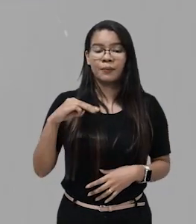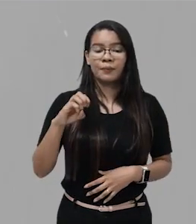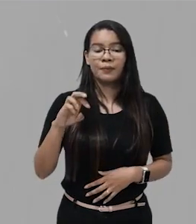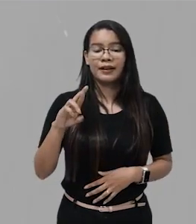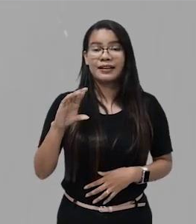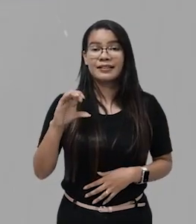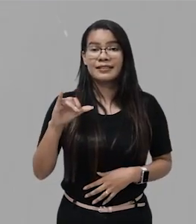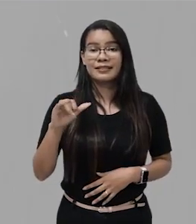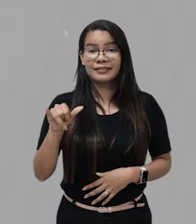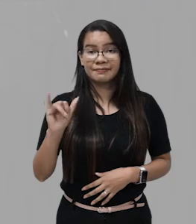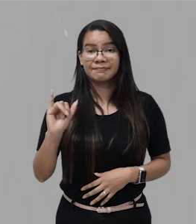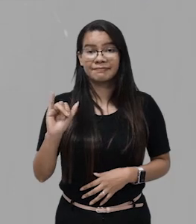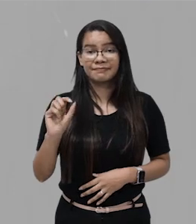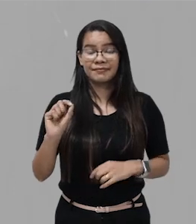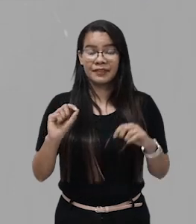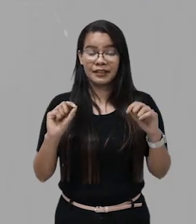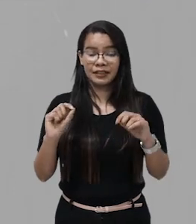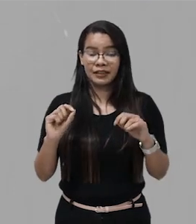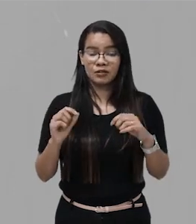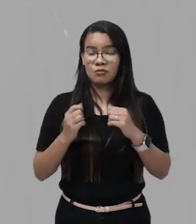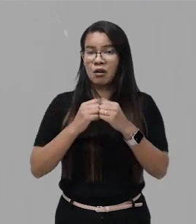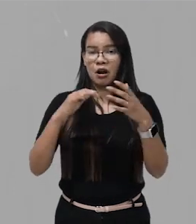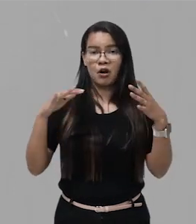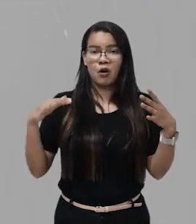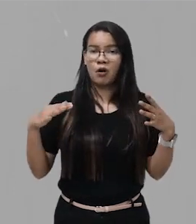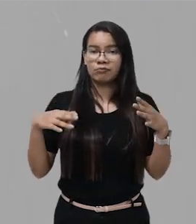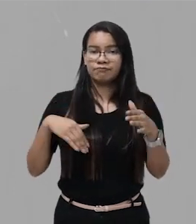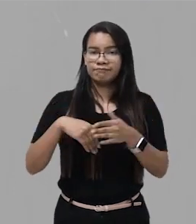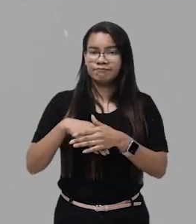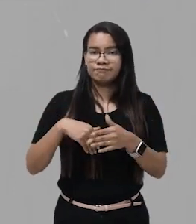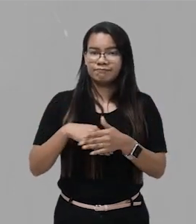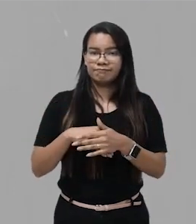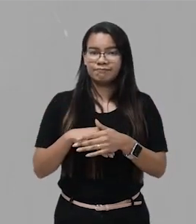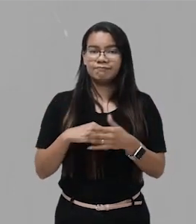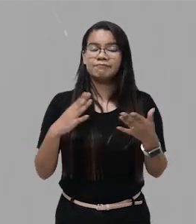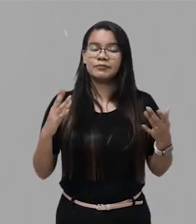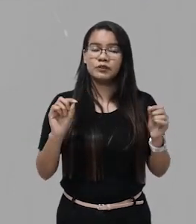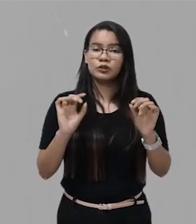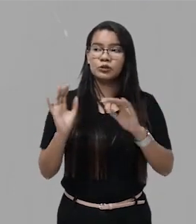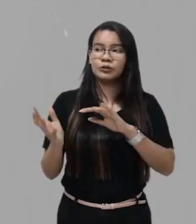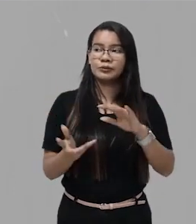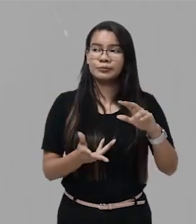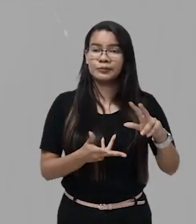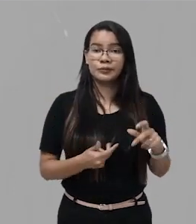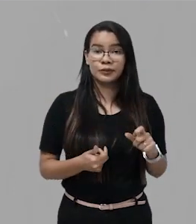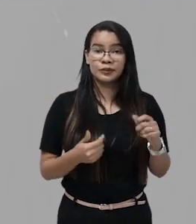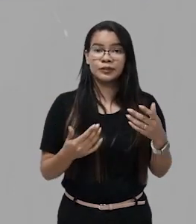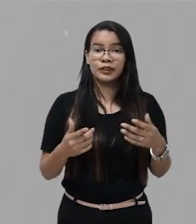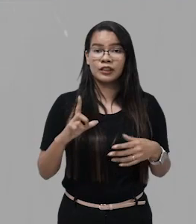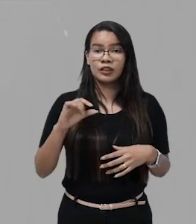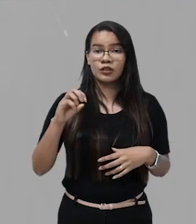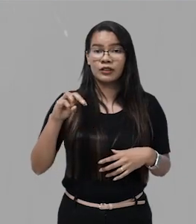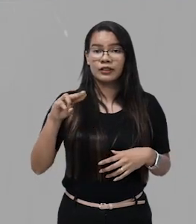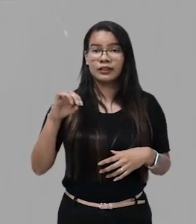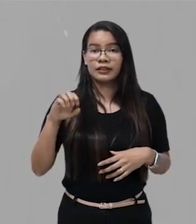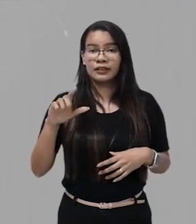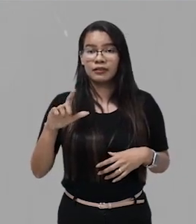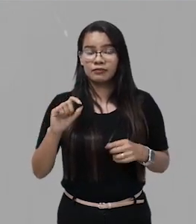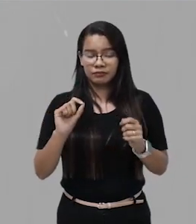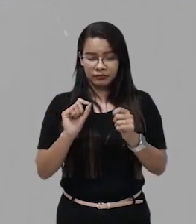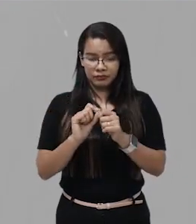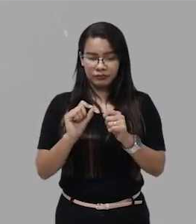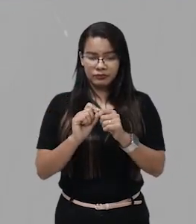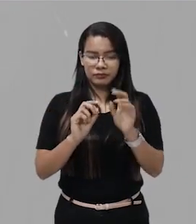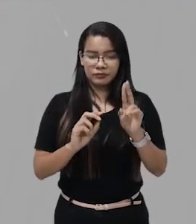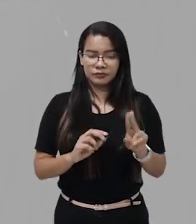não estão reconhecendo. Lionel Messi, um dos melhores jogadores de futebol do mundo. Lionel Messi, ele fez